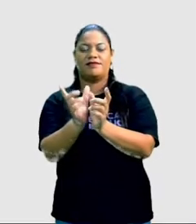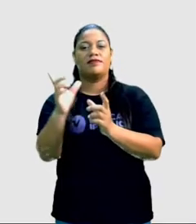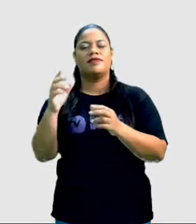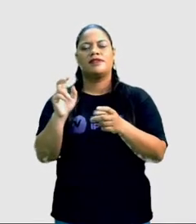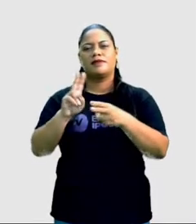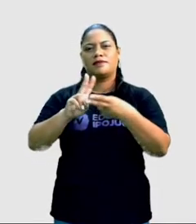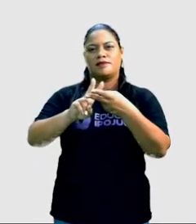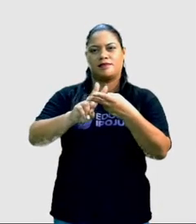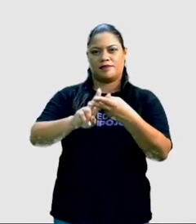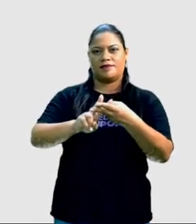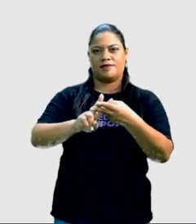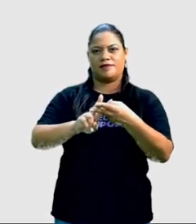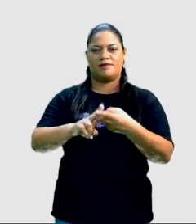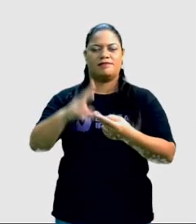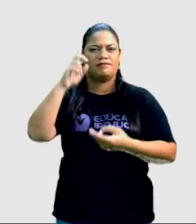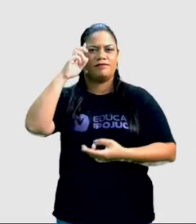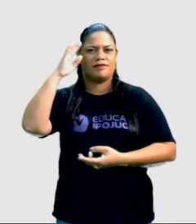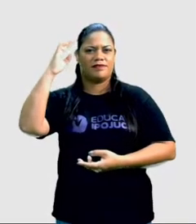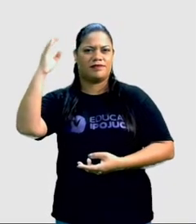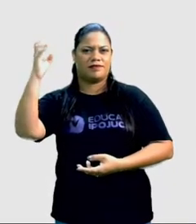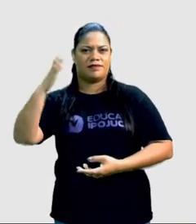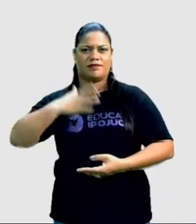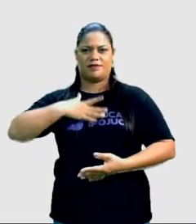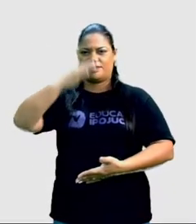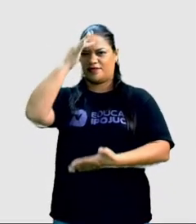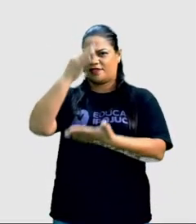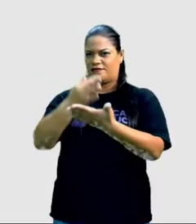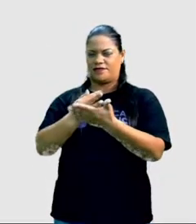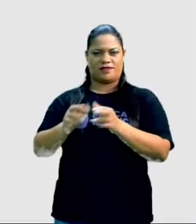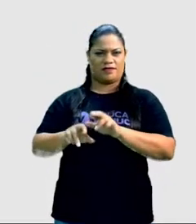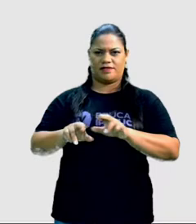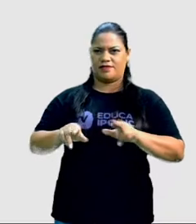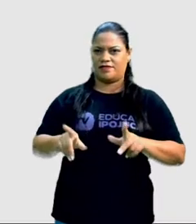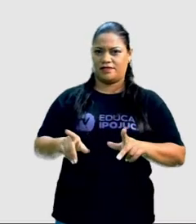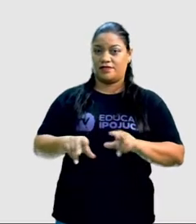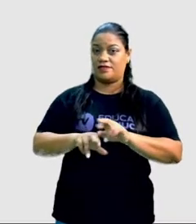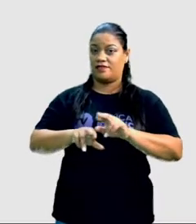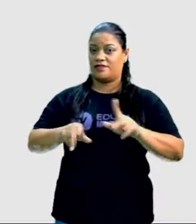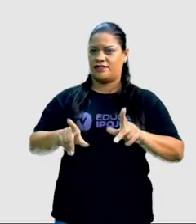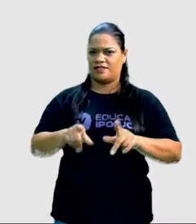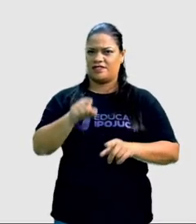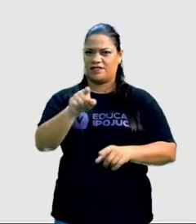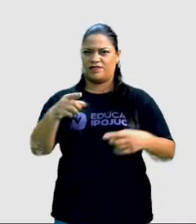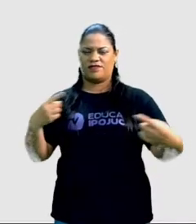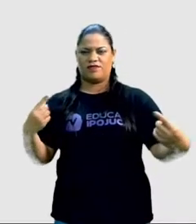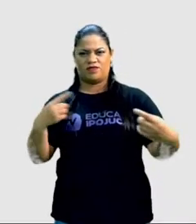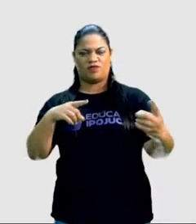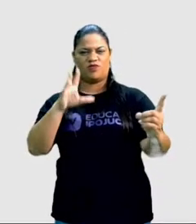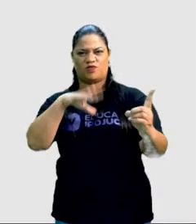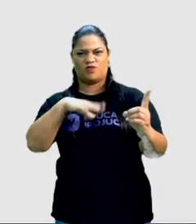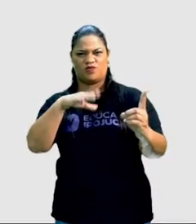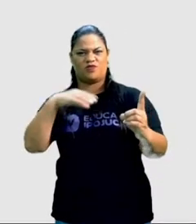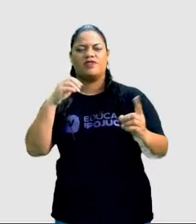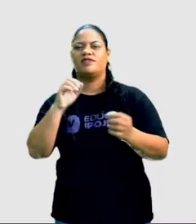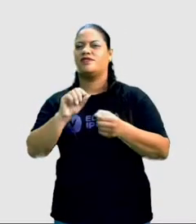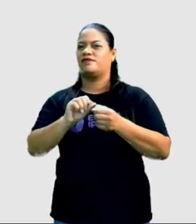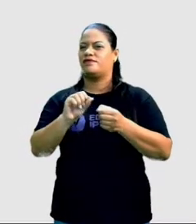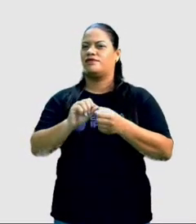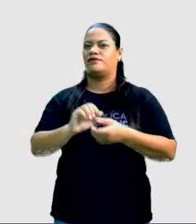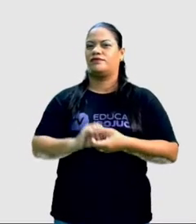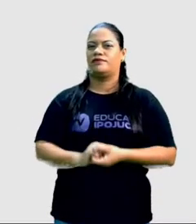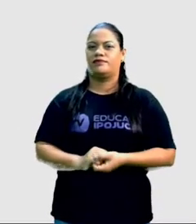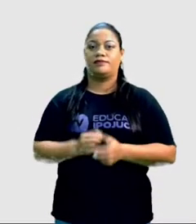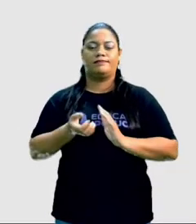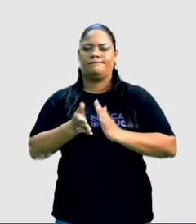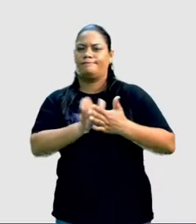olhos na verdade do seu padrão. Minha fé não é estranha, estranha é a acusação, que acusa inclusive quem não